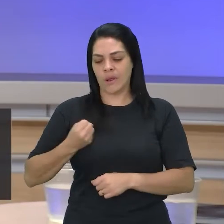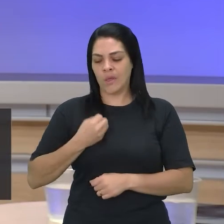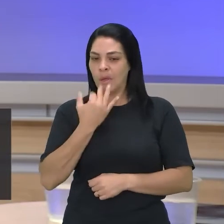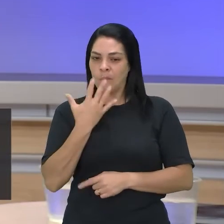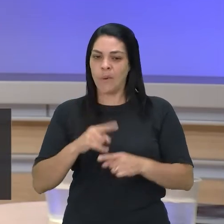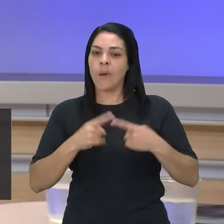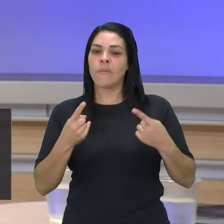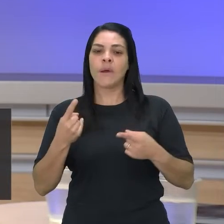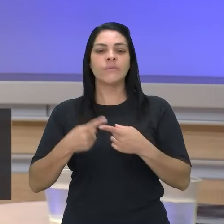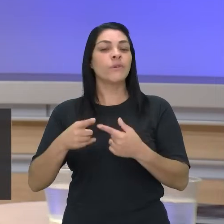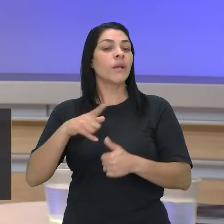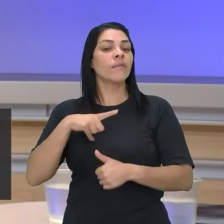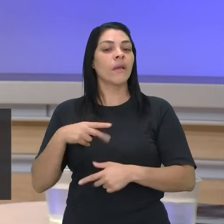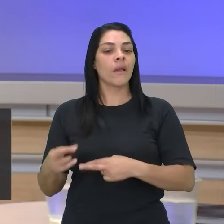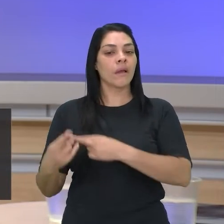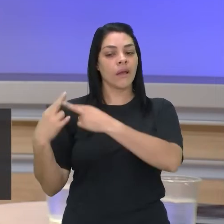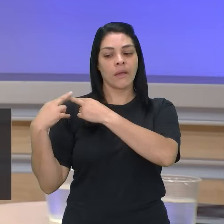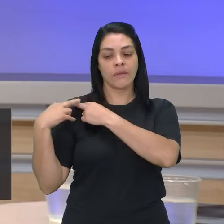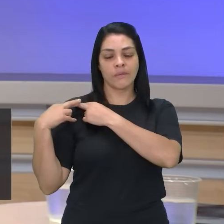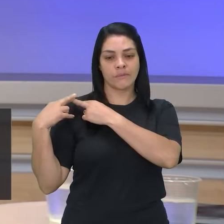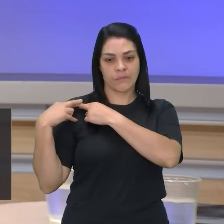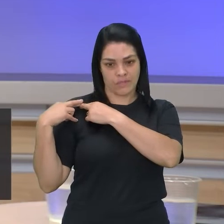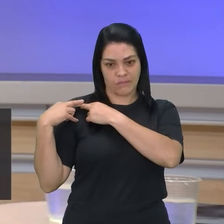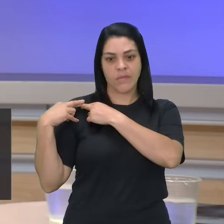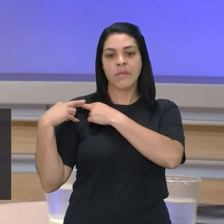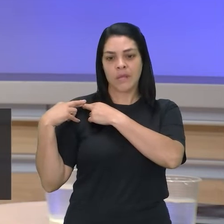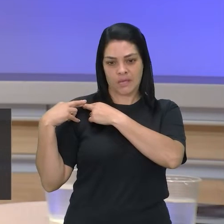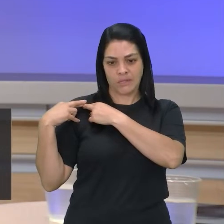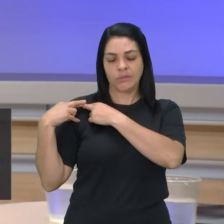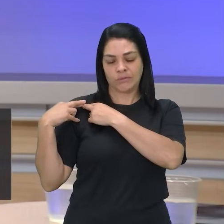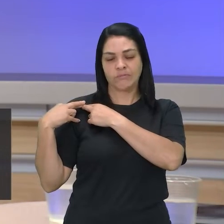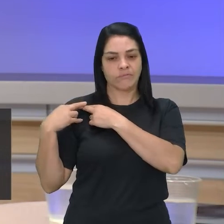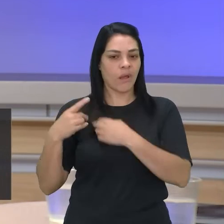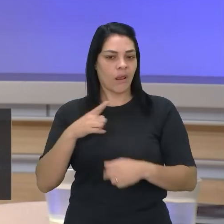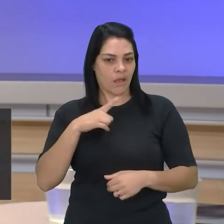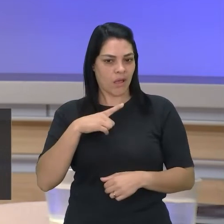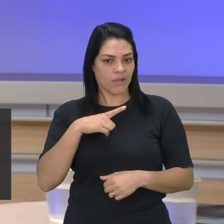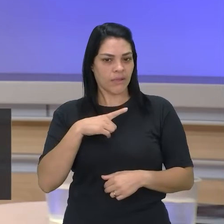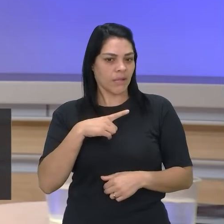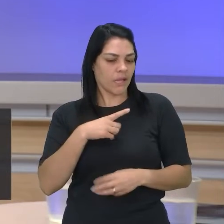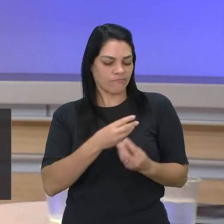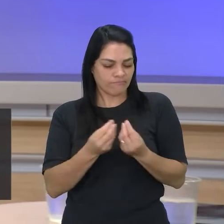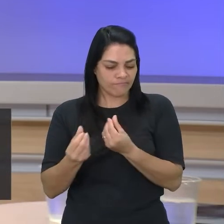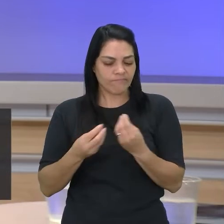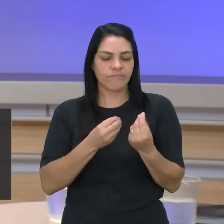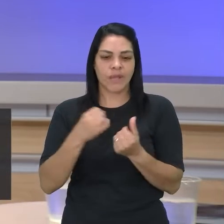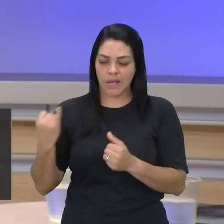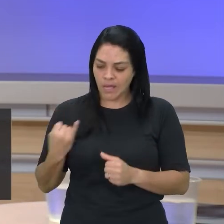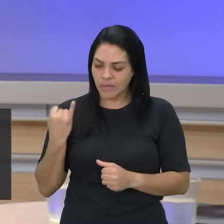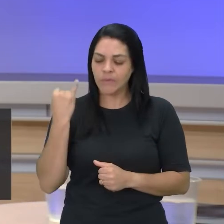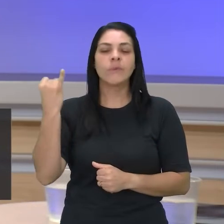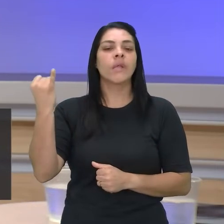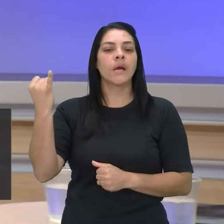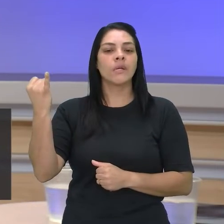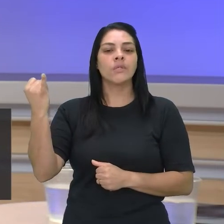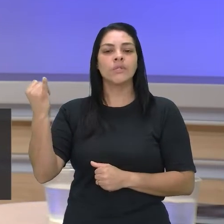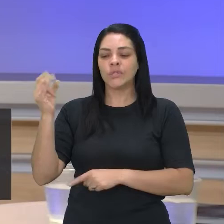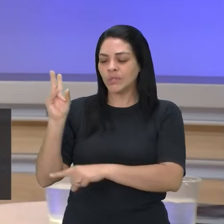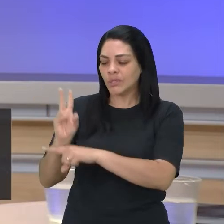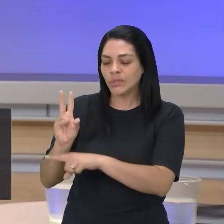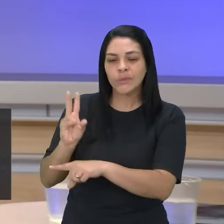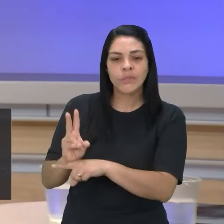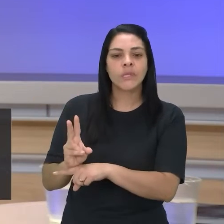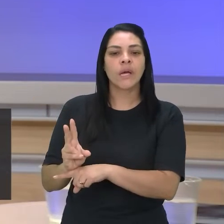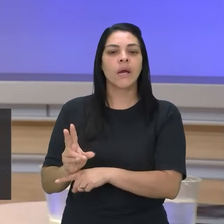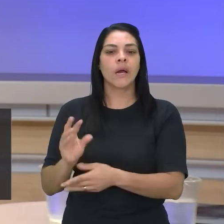está comprometida com aquela causa, ela realmente se sensibilizou sobre a importância desse cuidado, desse olhar. Né? Jogar